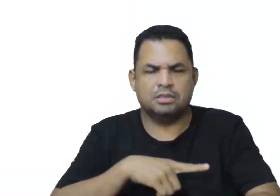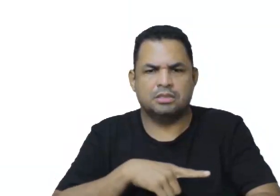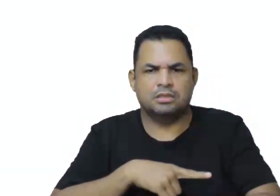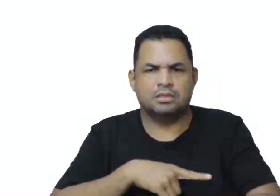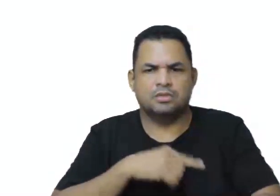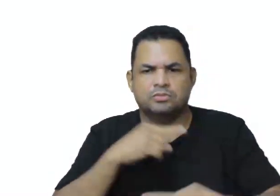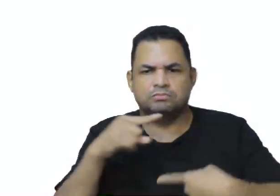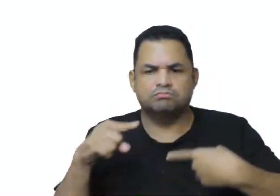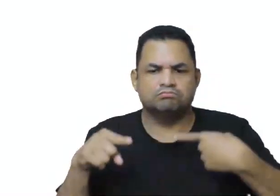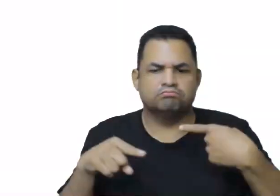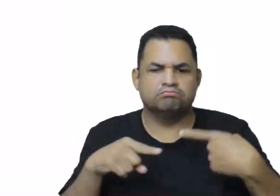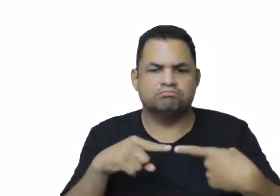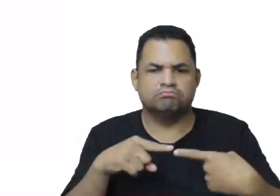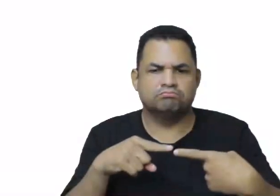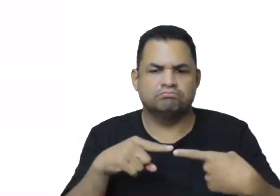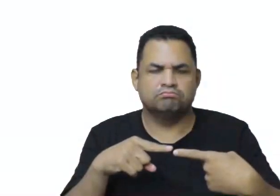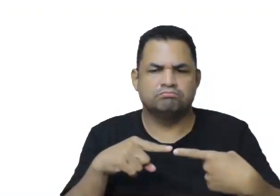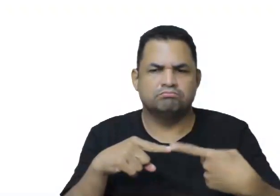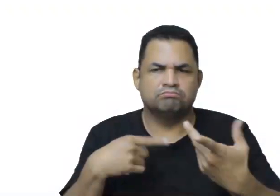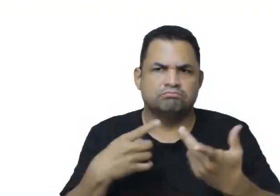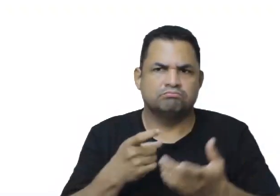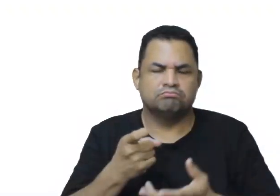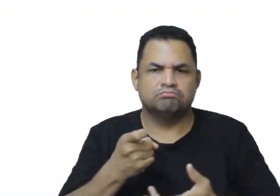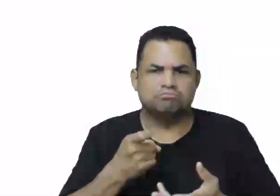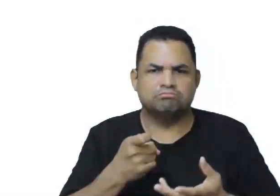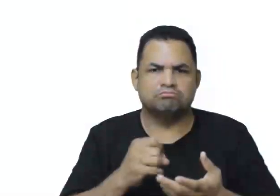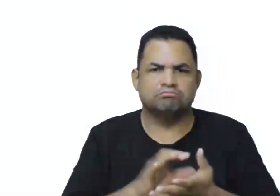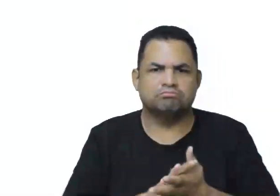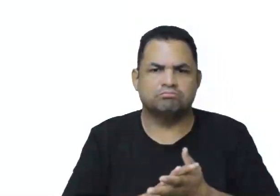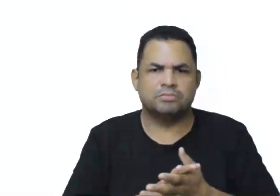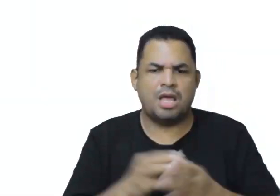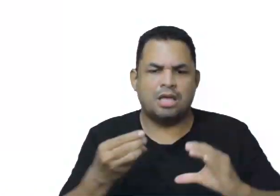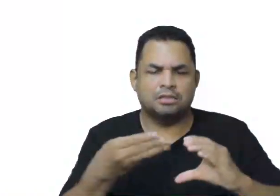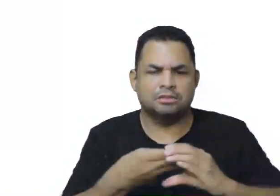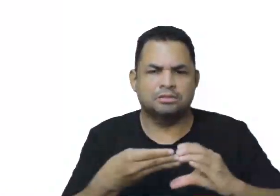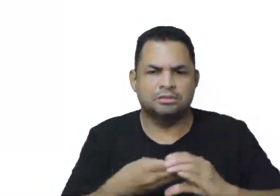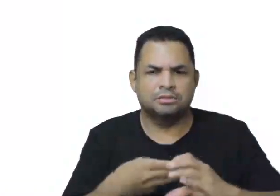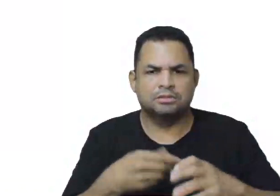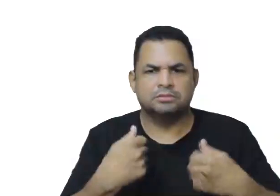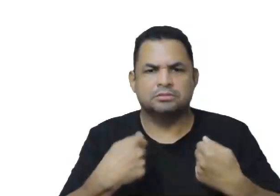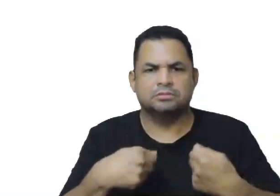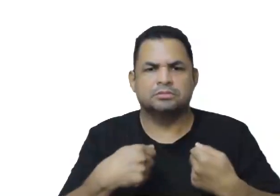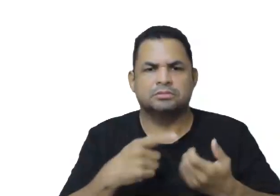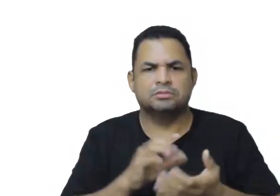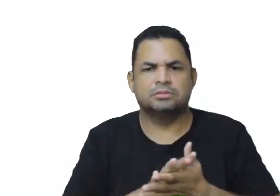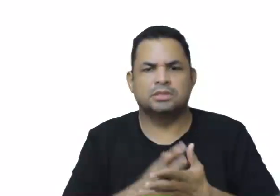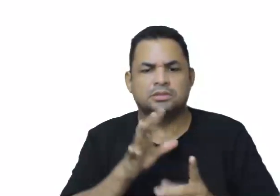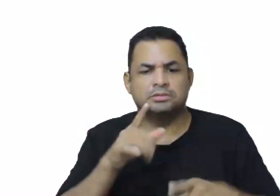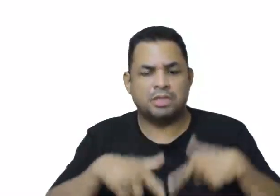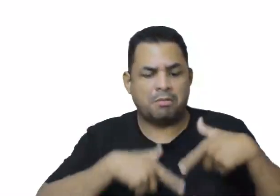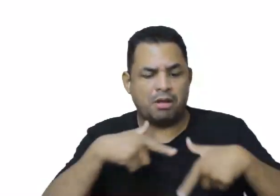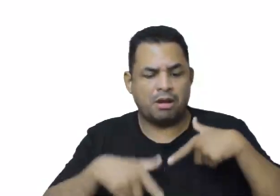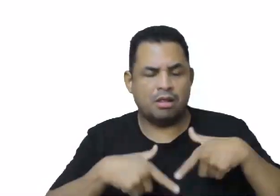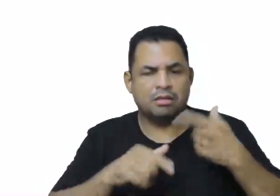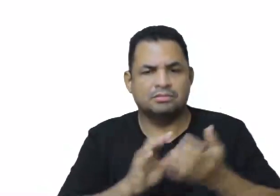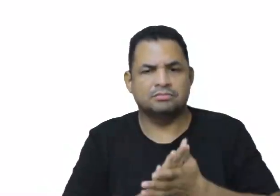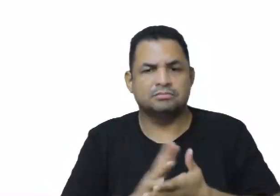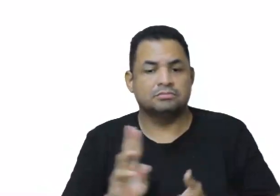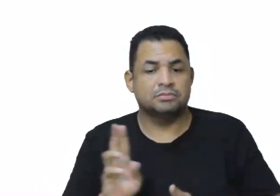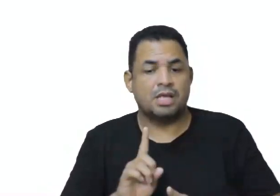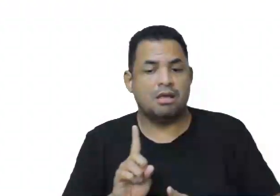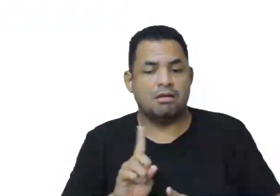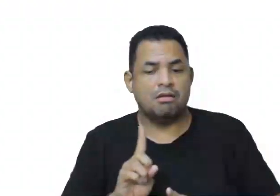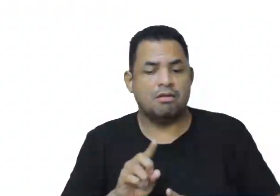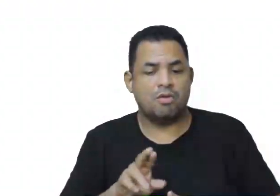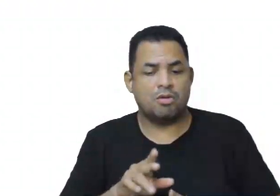X, as células que são necessárias para atuar nele nem sempre são